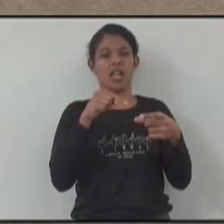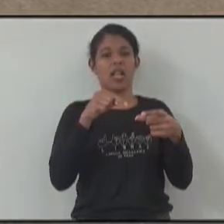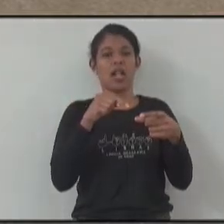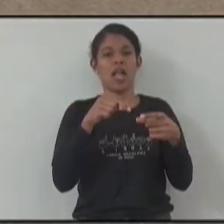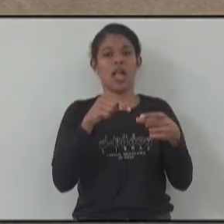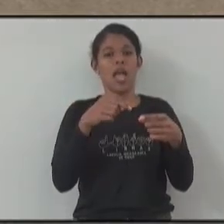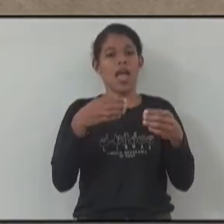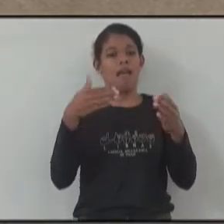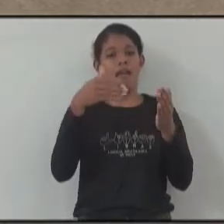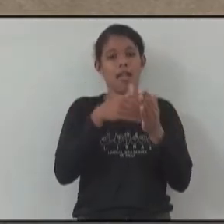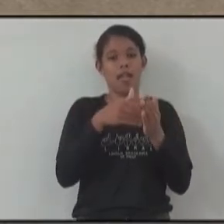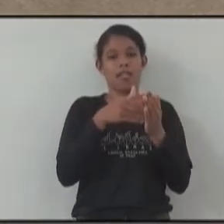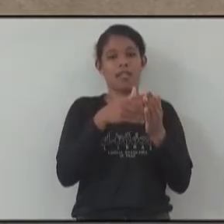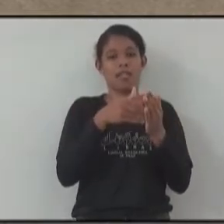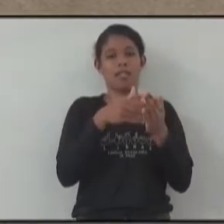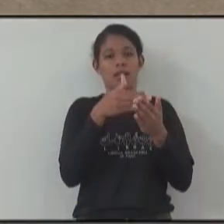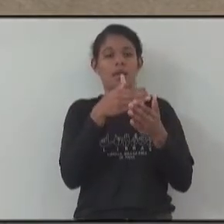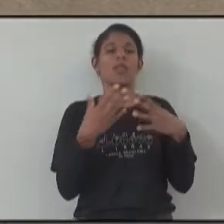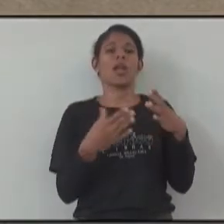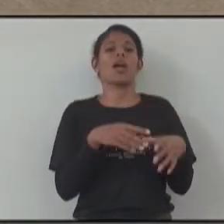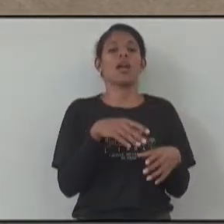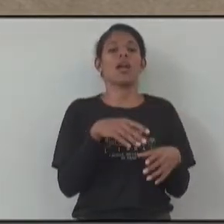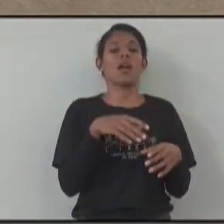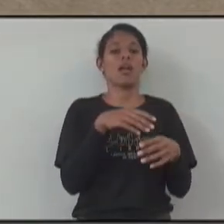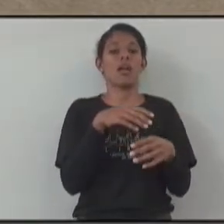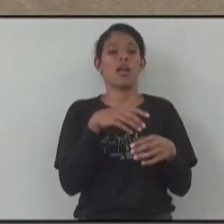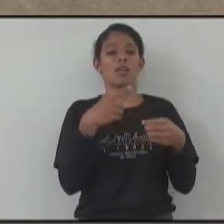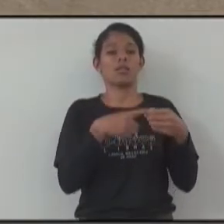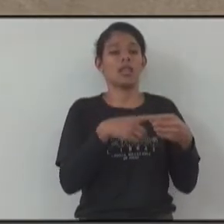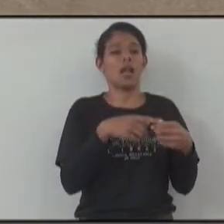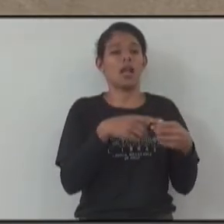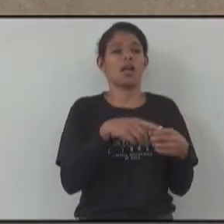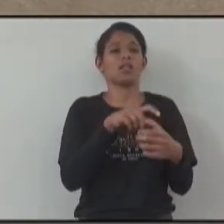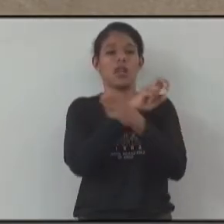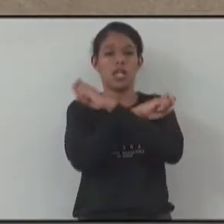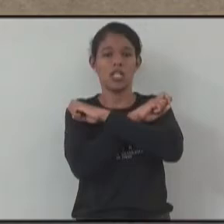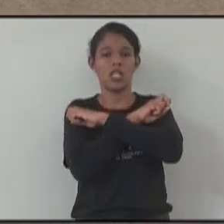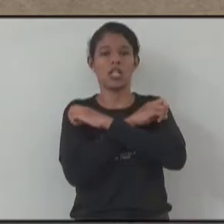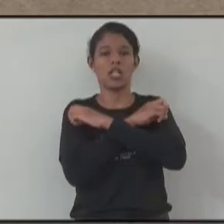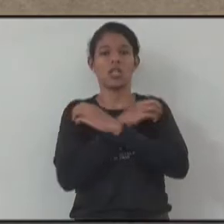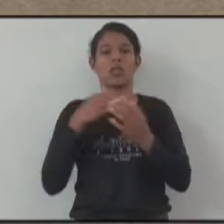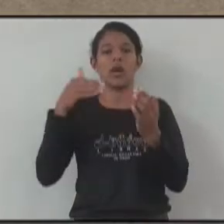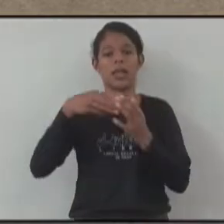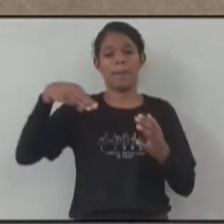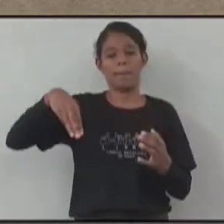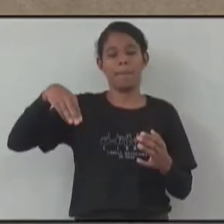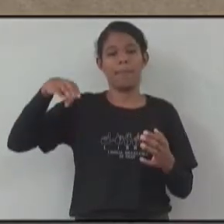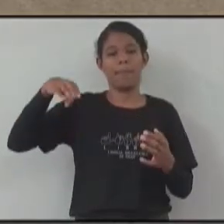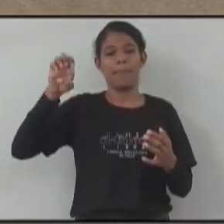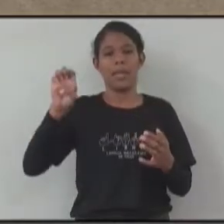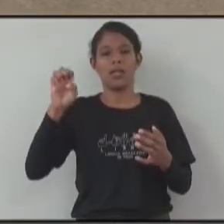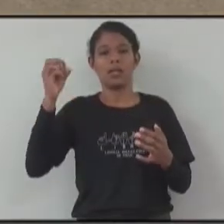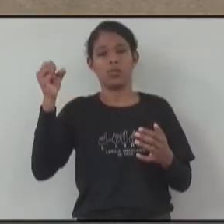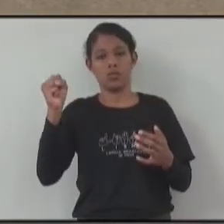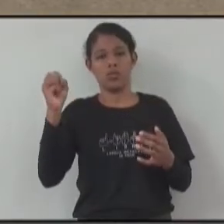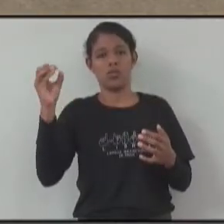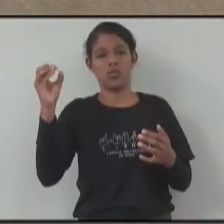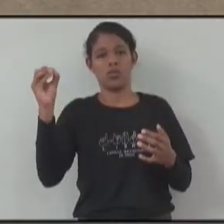Idade dos Metais, surgem as primeiras cidades maiores, onde habitam maior número de